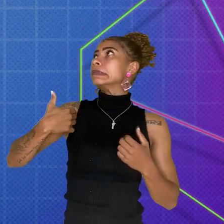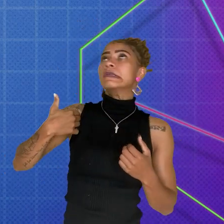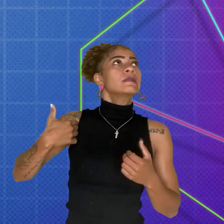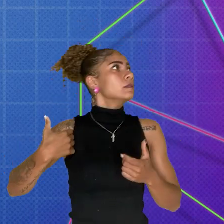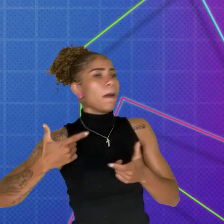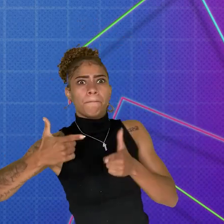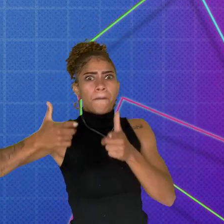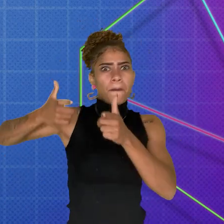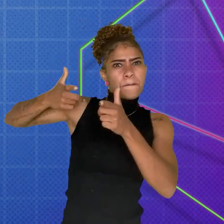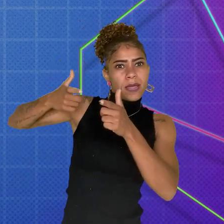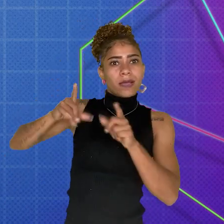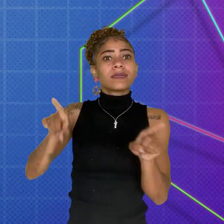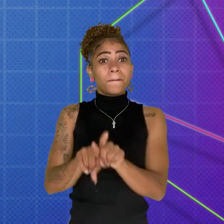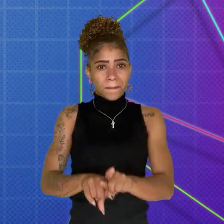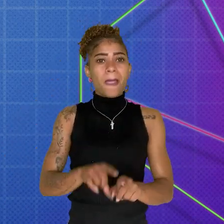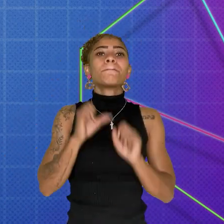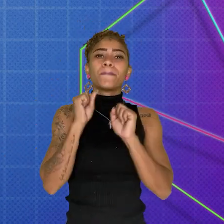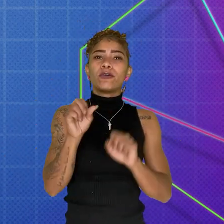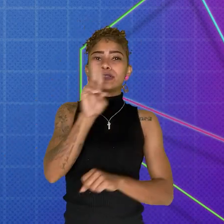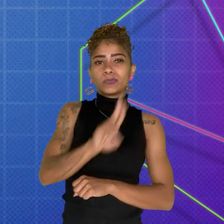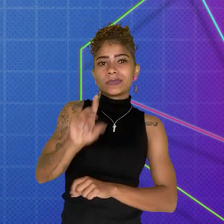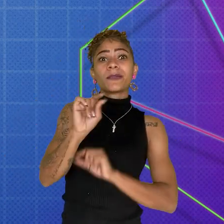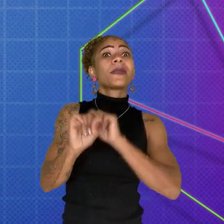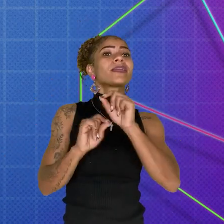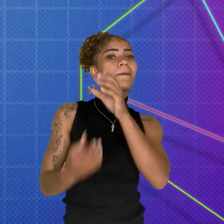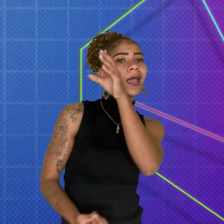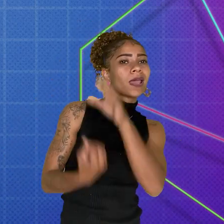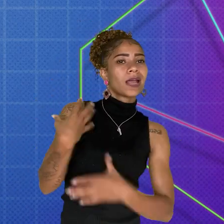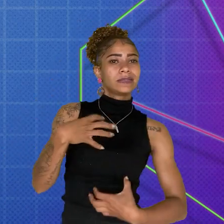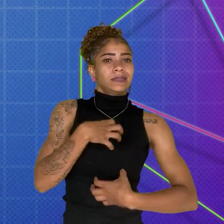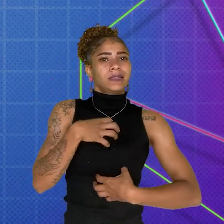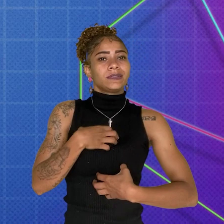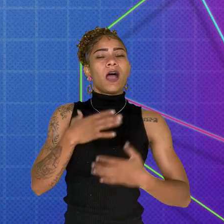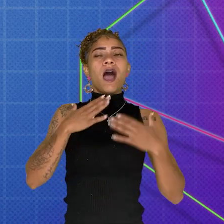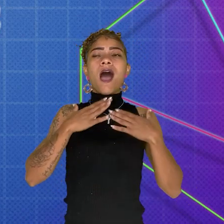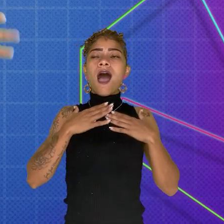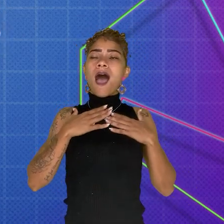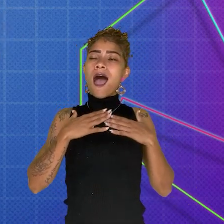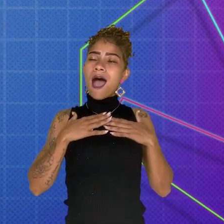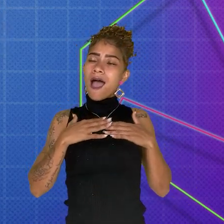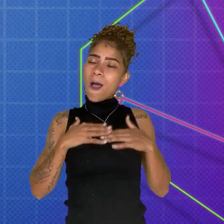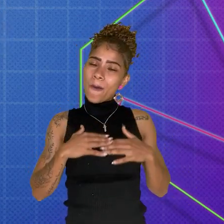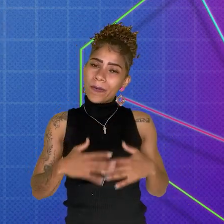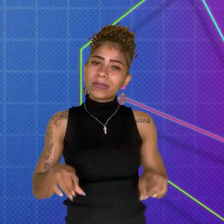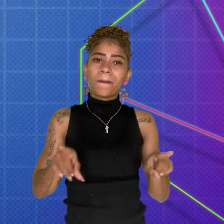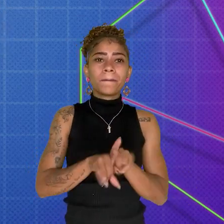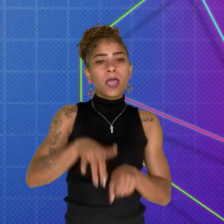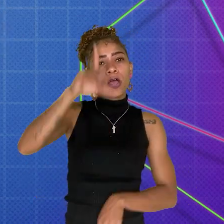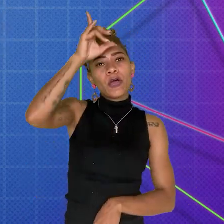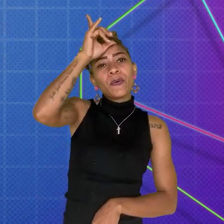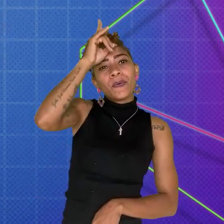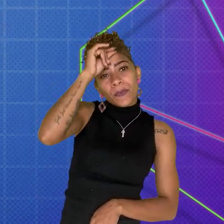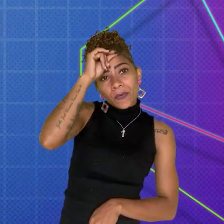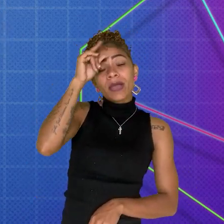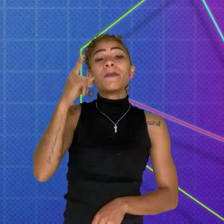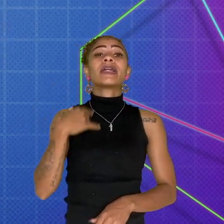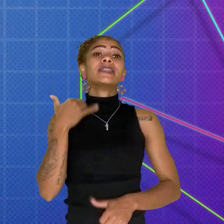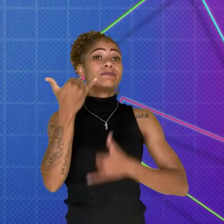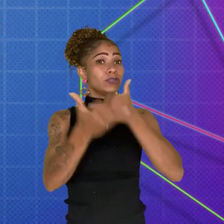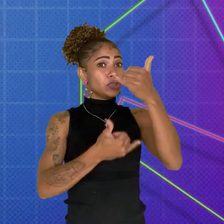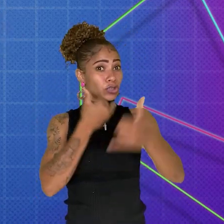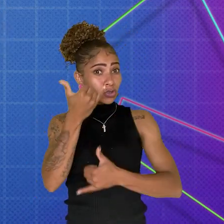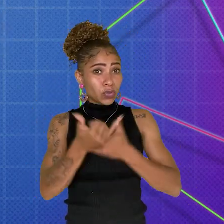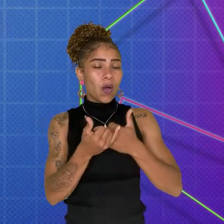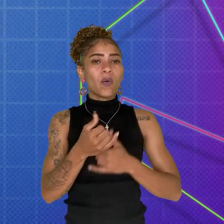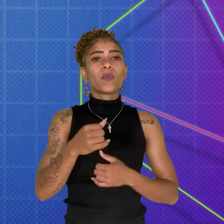a tensão. A trilha sonora também pode ser usada para criar uma sensação de calma e tranquilidade. Em jogos de aventura, por